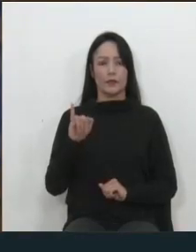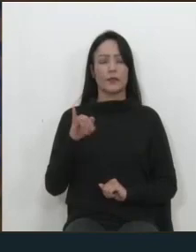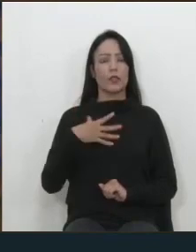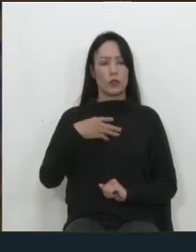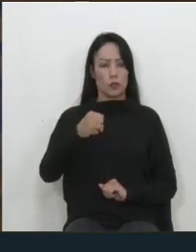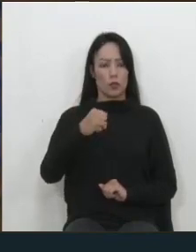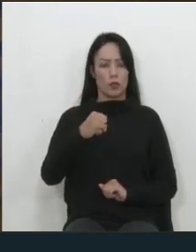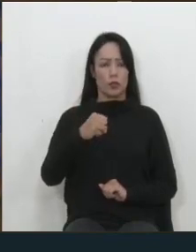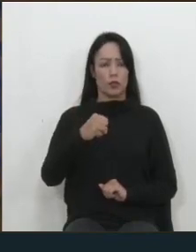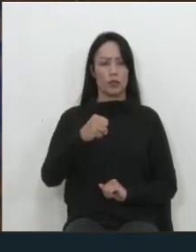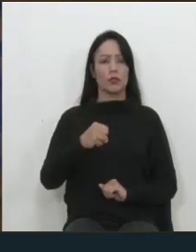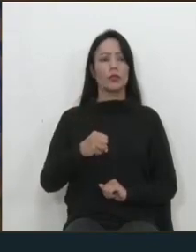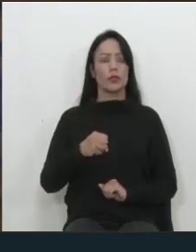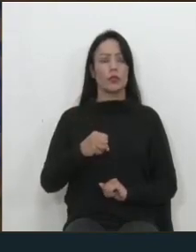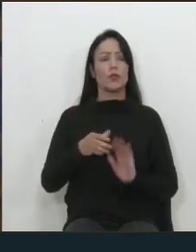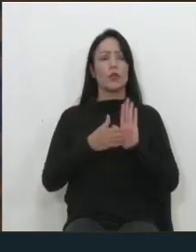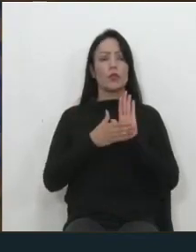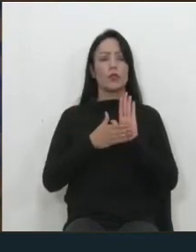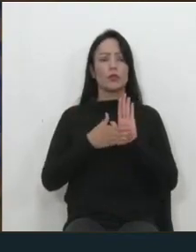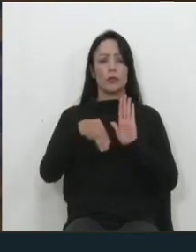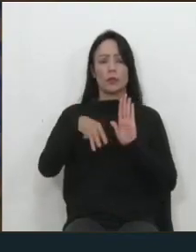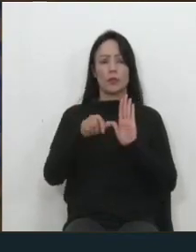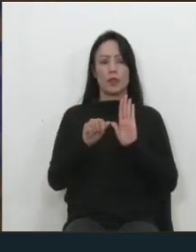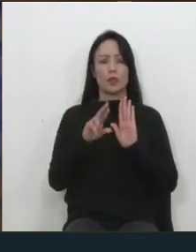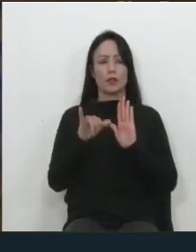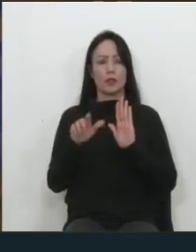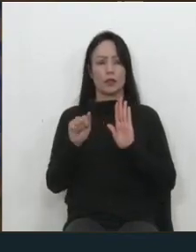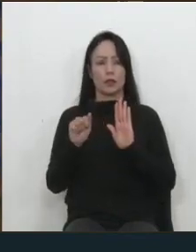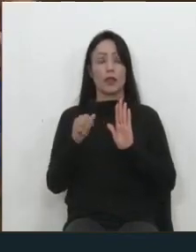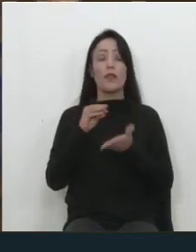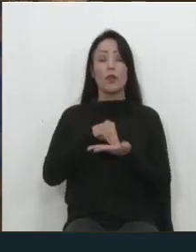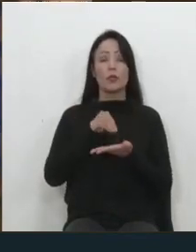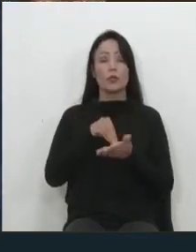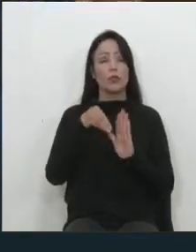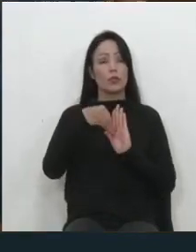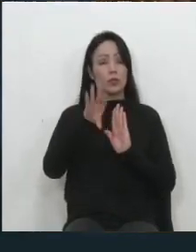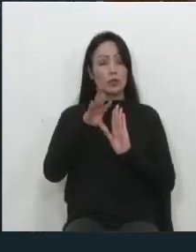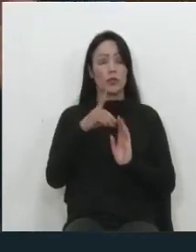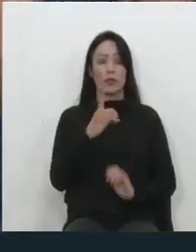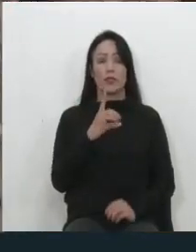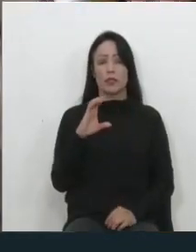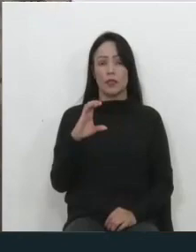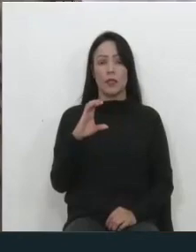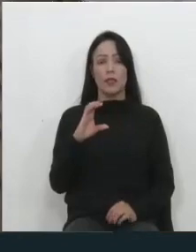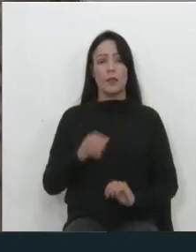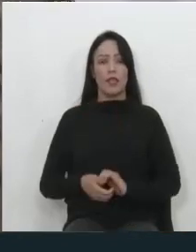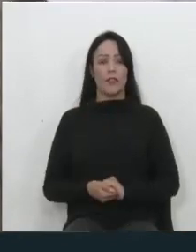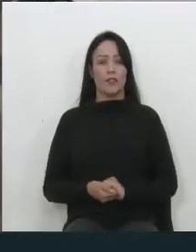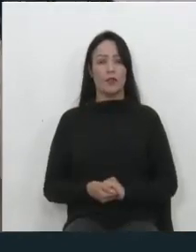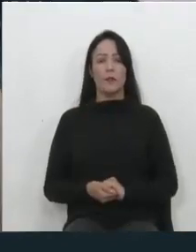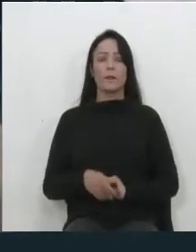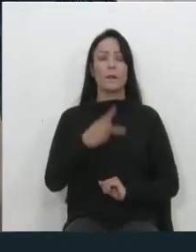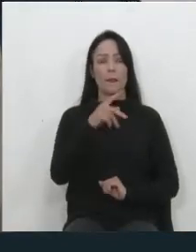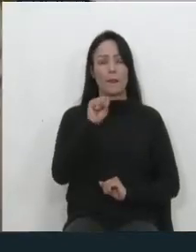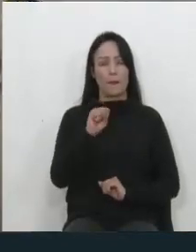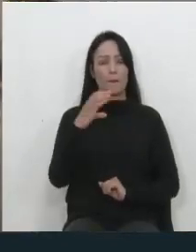HMU, proposta pela vereadora Márcia, falta a indicação do DC, do PSC e do Patriota.